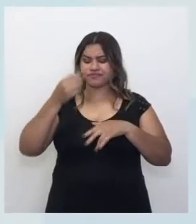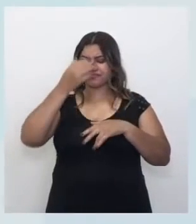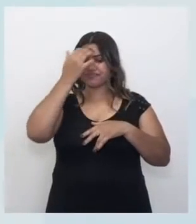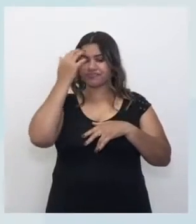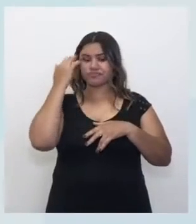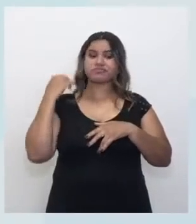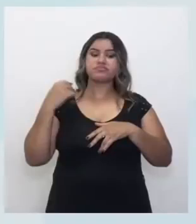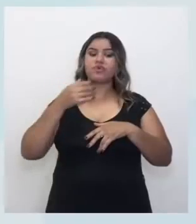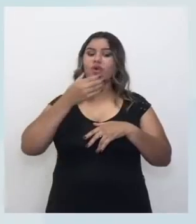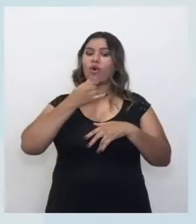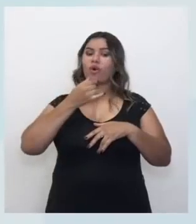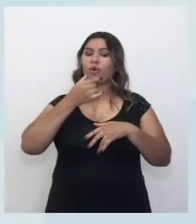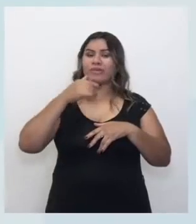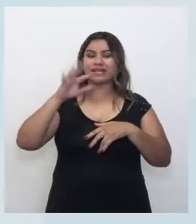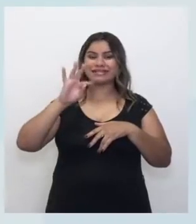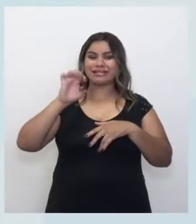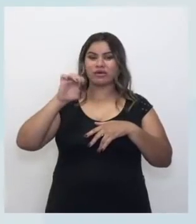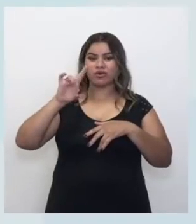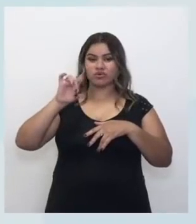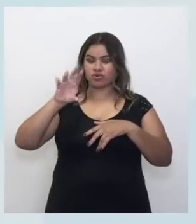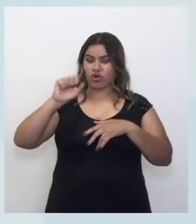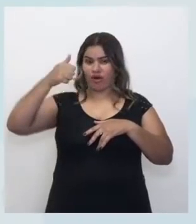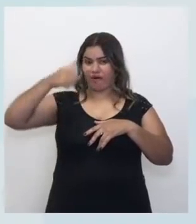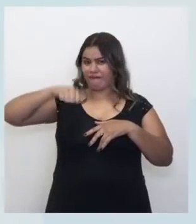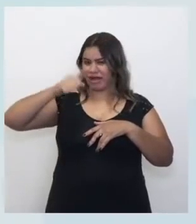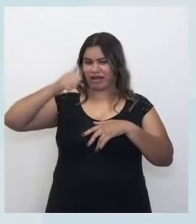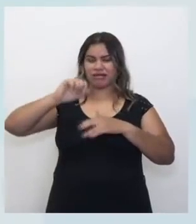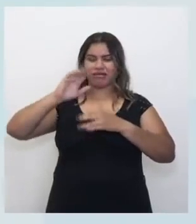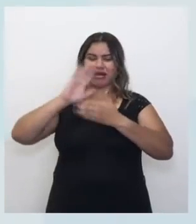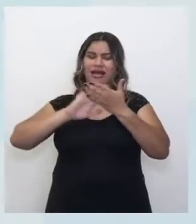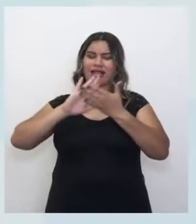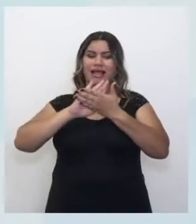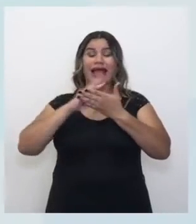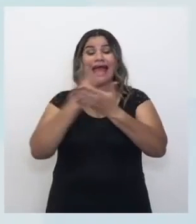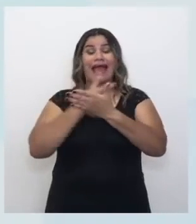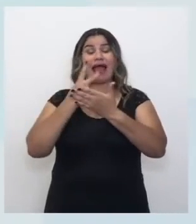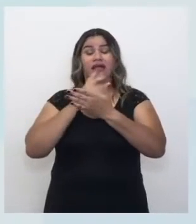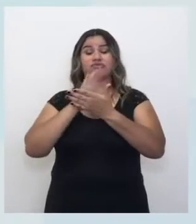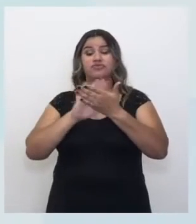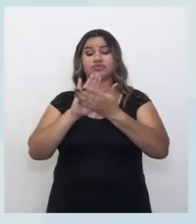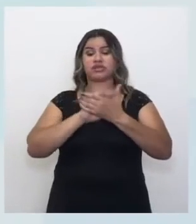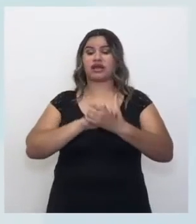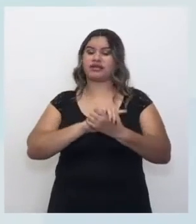não avaliou, né, de forma errada a sua natureza, pois só